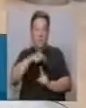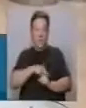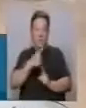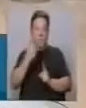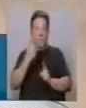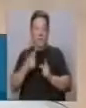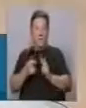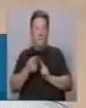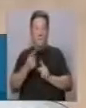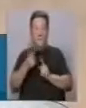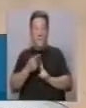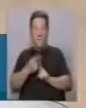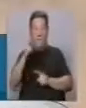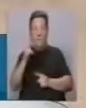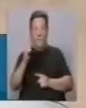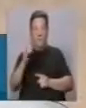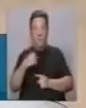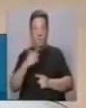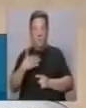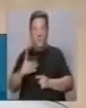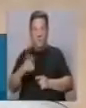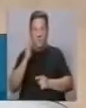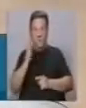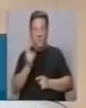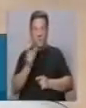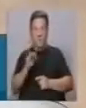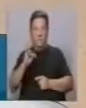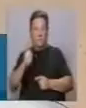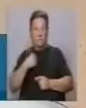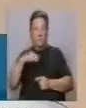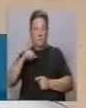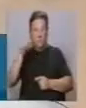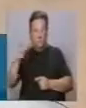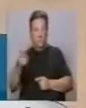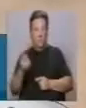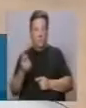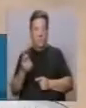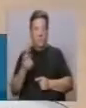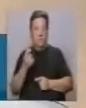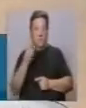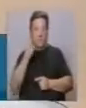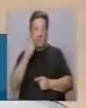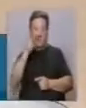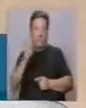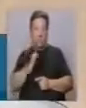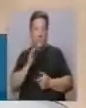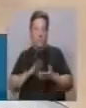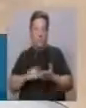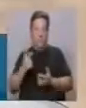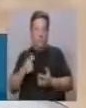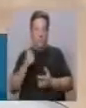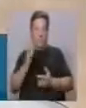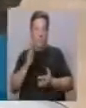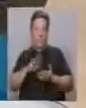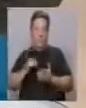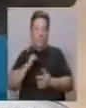em Vigo. E lá estaremos na próxima, dia 24 e 25, enfim, a visitar os nossos colegas. Está cá uma colega